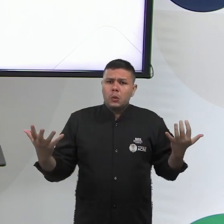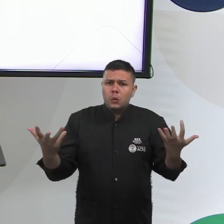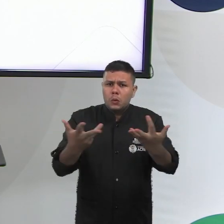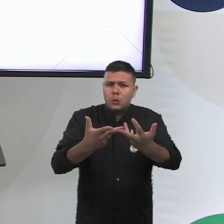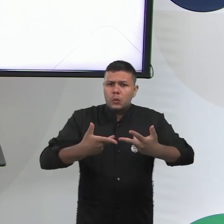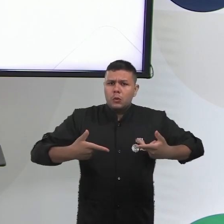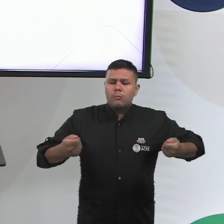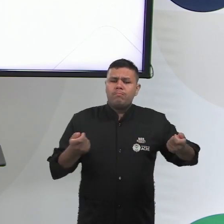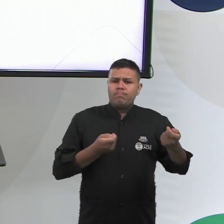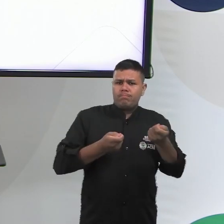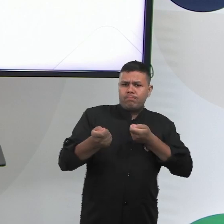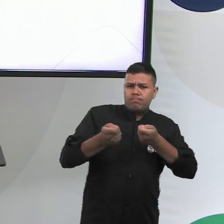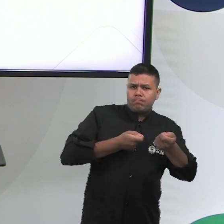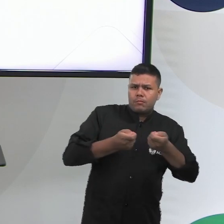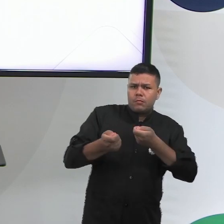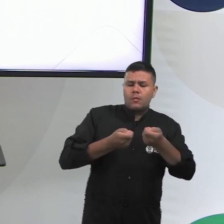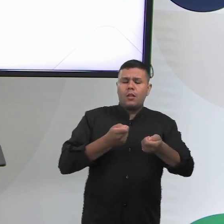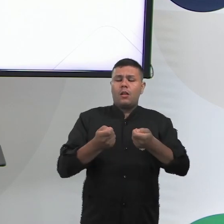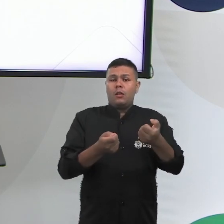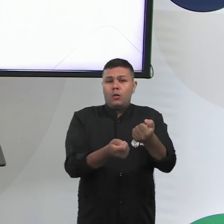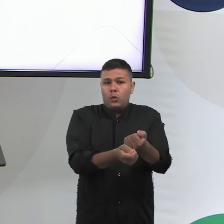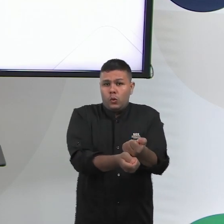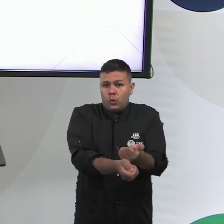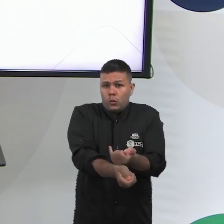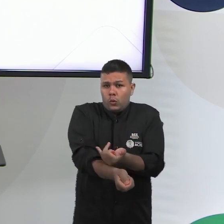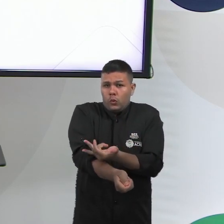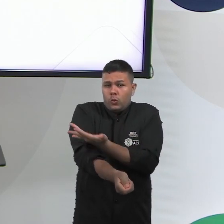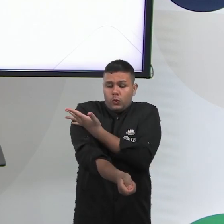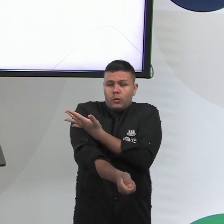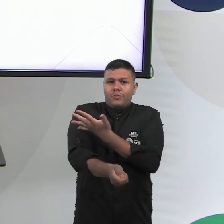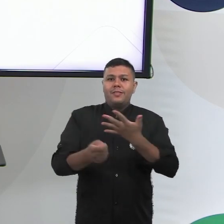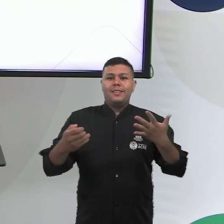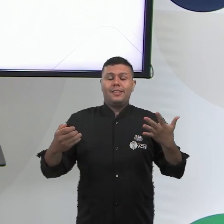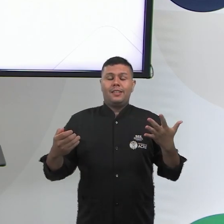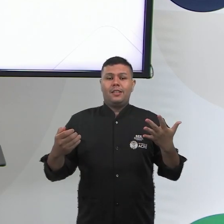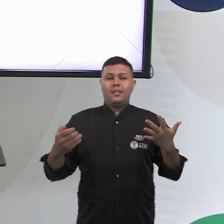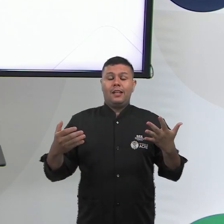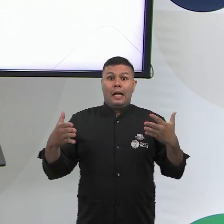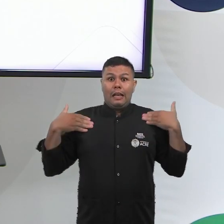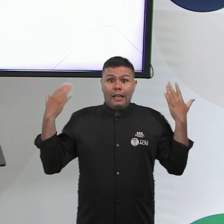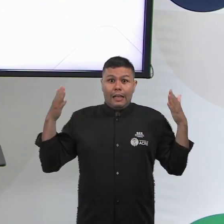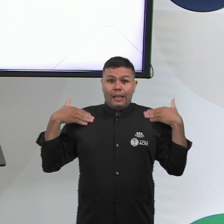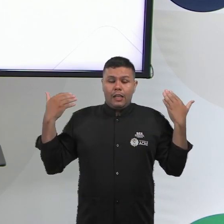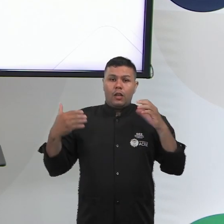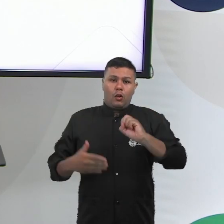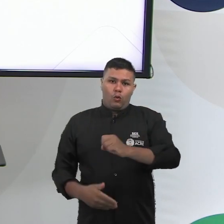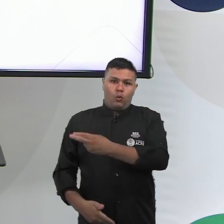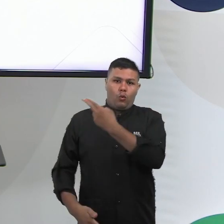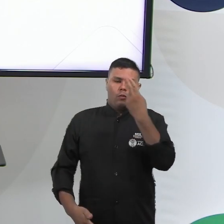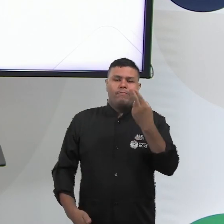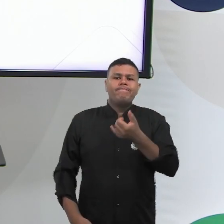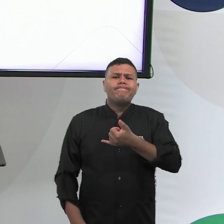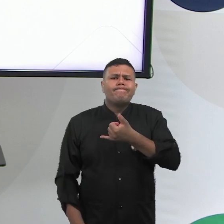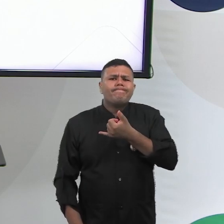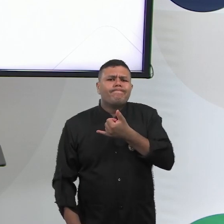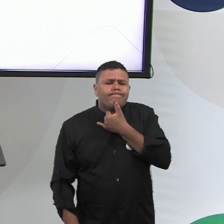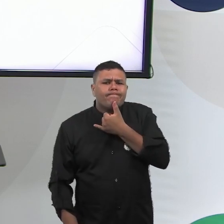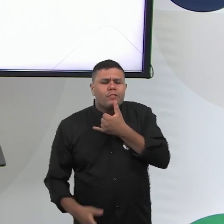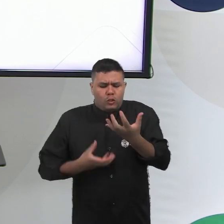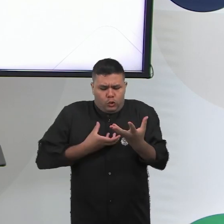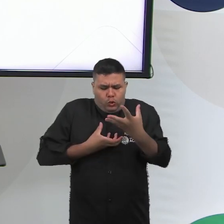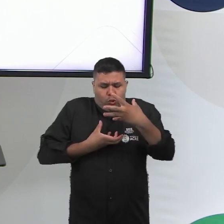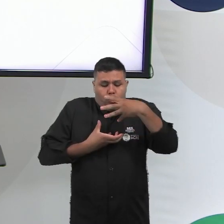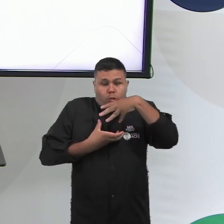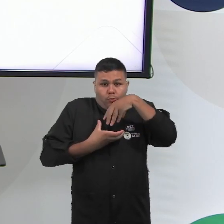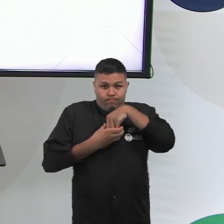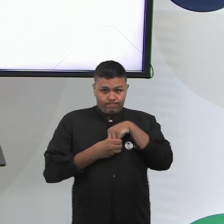controlarmos as nossas emoções, tanto no sentido de alegria ou tristeza, controlar o nosso eu o